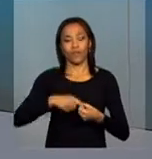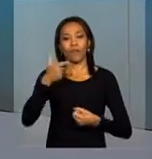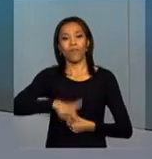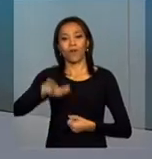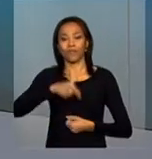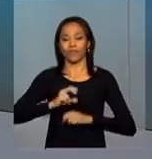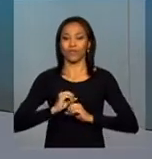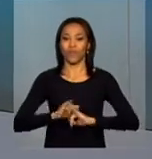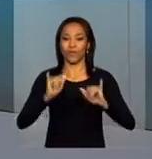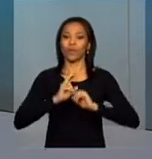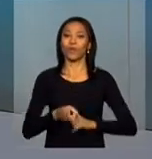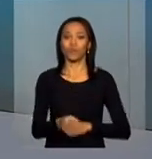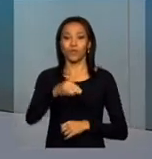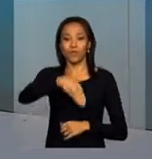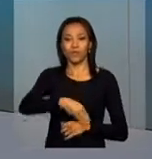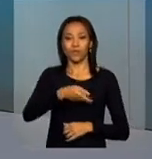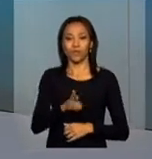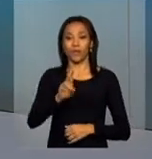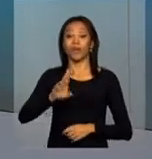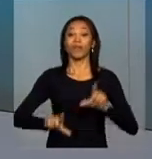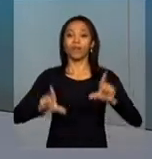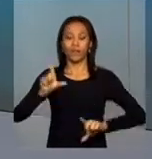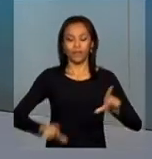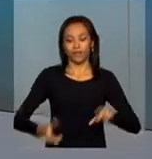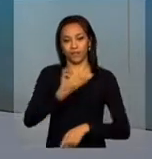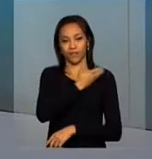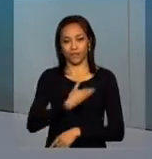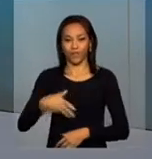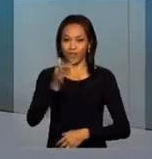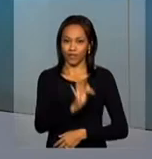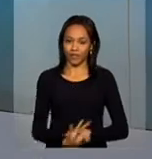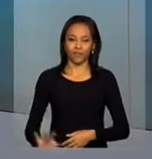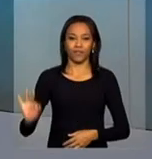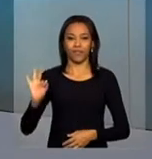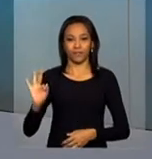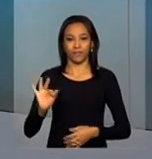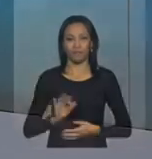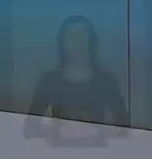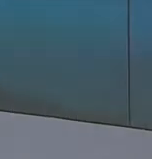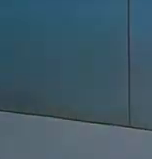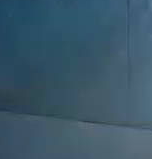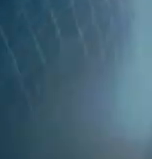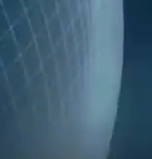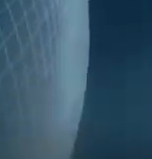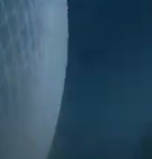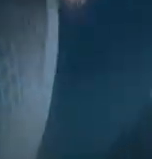com outras informações. Continue com a gente aqui na NBR, a TV do Governo Federal.